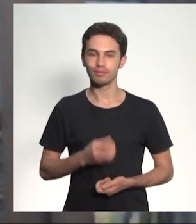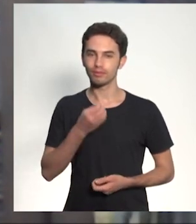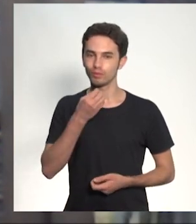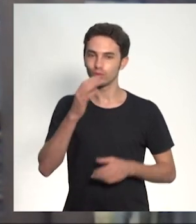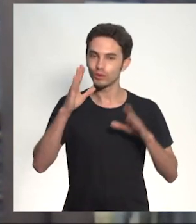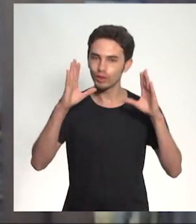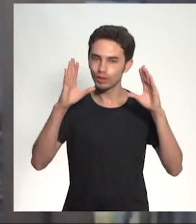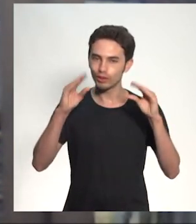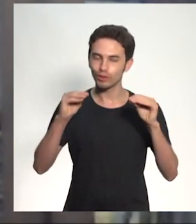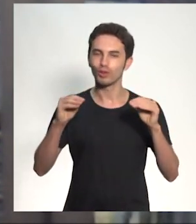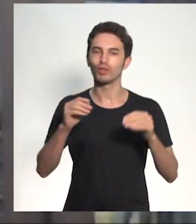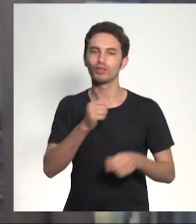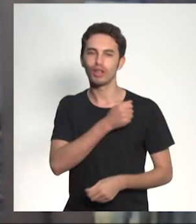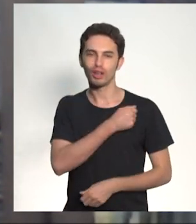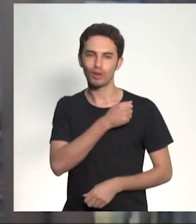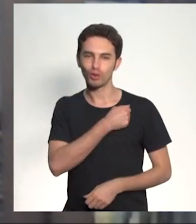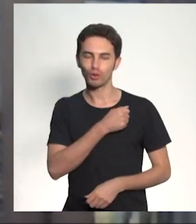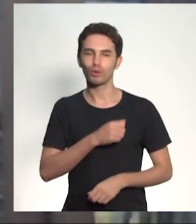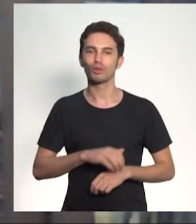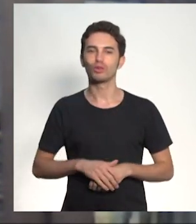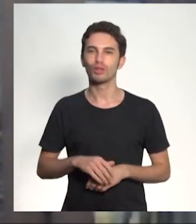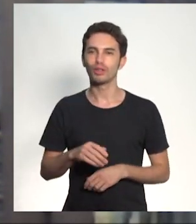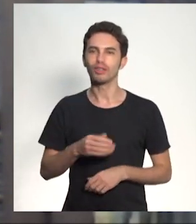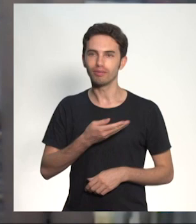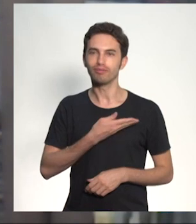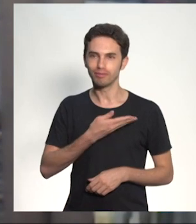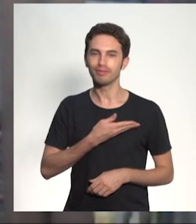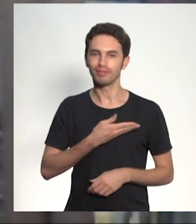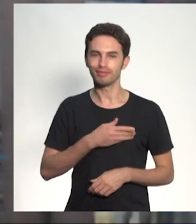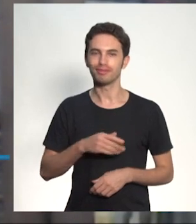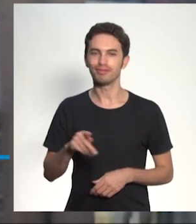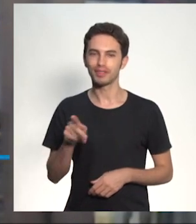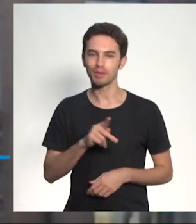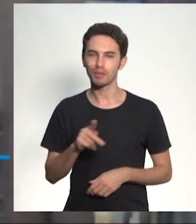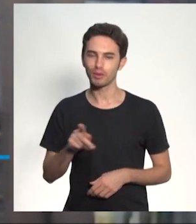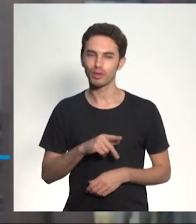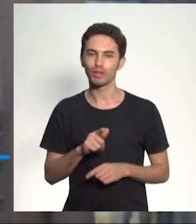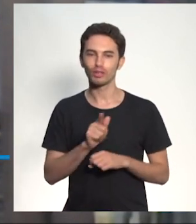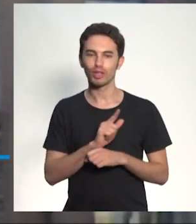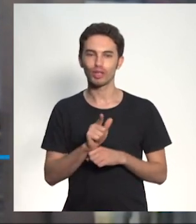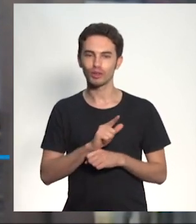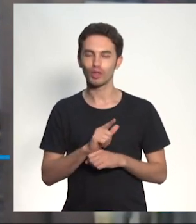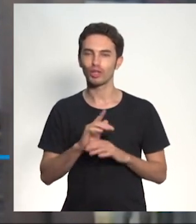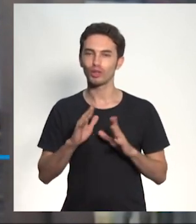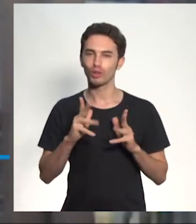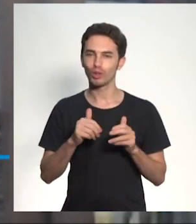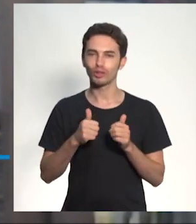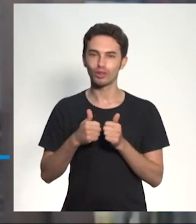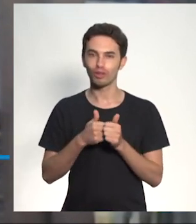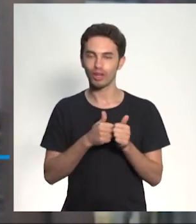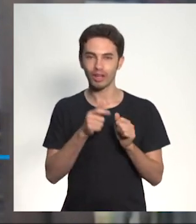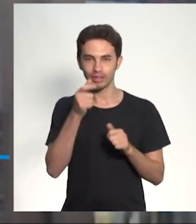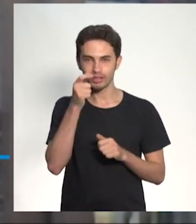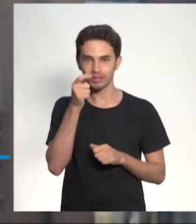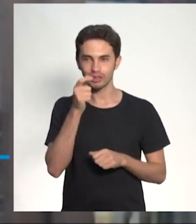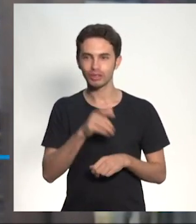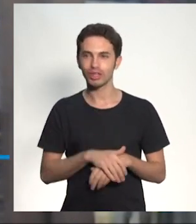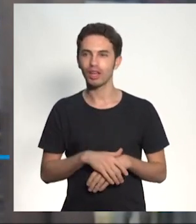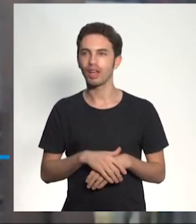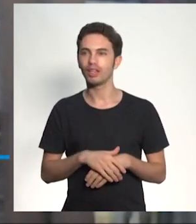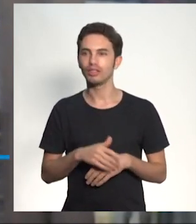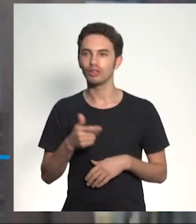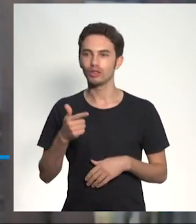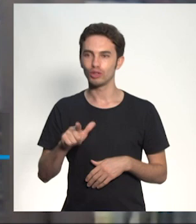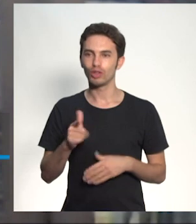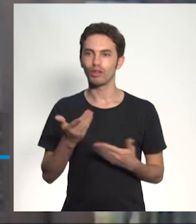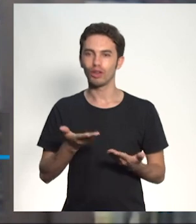Boa noite, alunos, alunas, colegas professores, gestores, quem mais estiver assistindo. Nós estamos aqui em